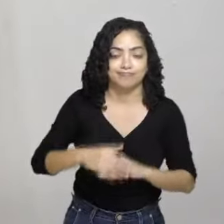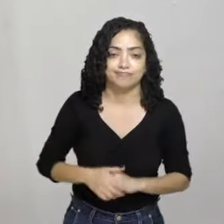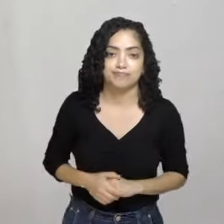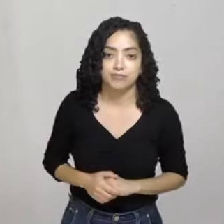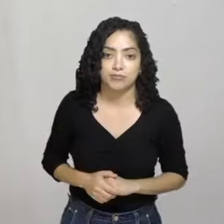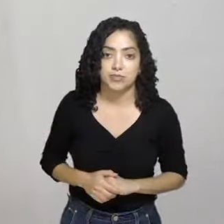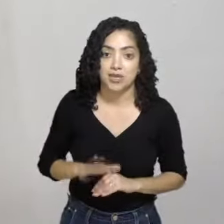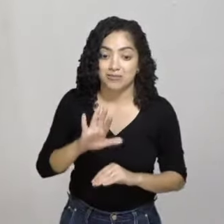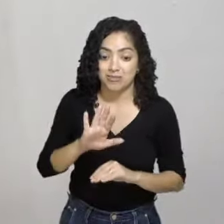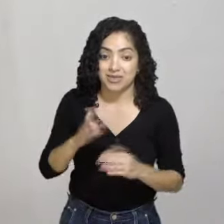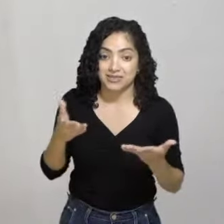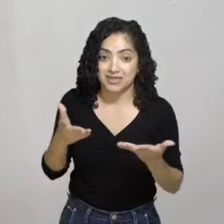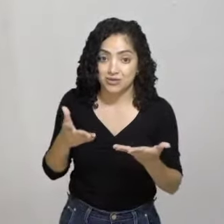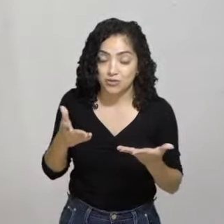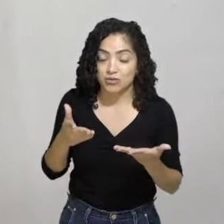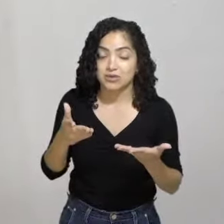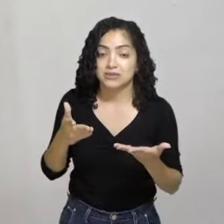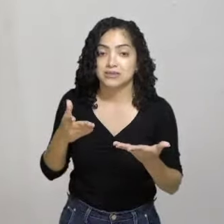Agora,